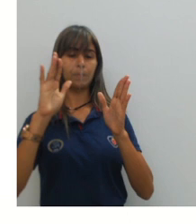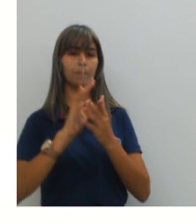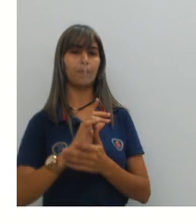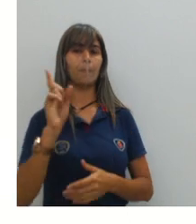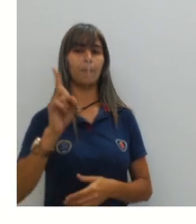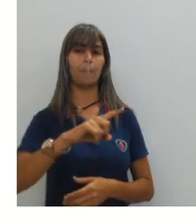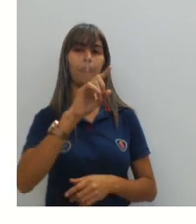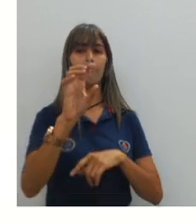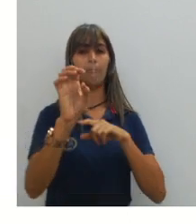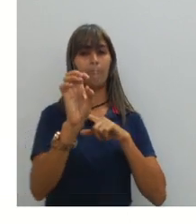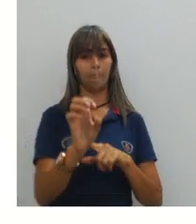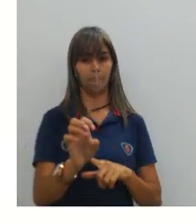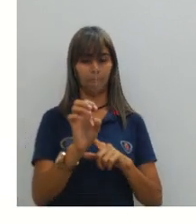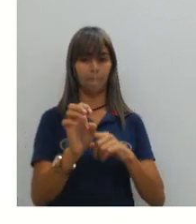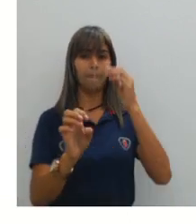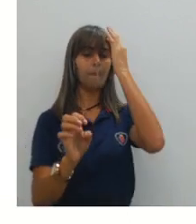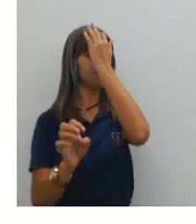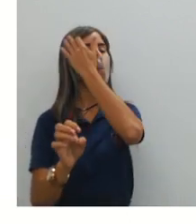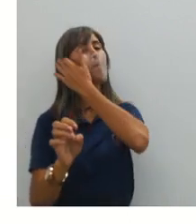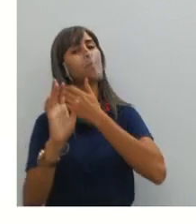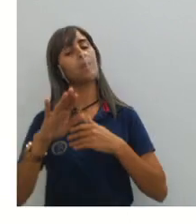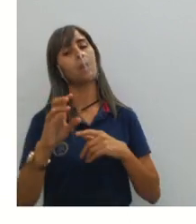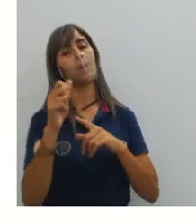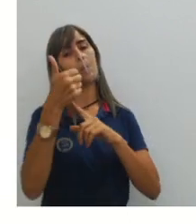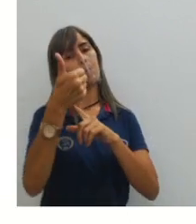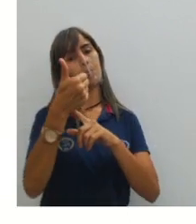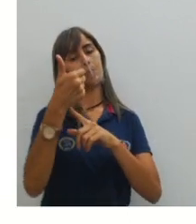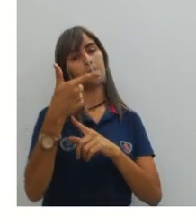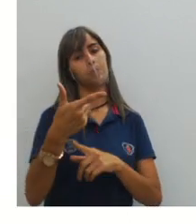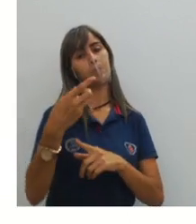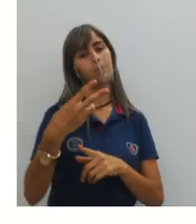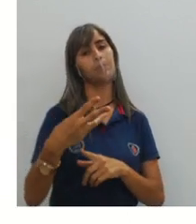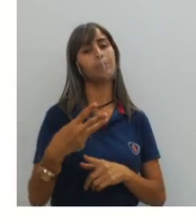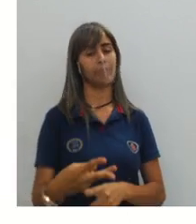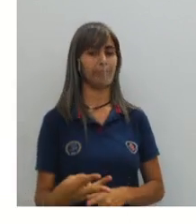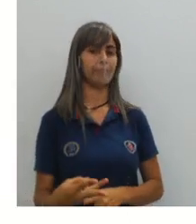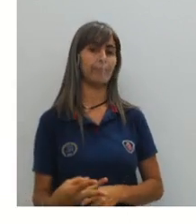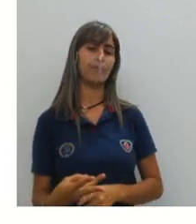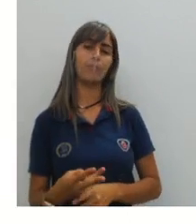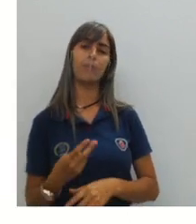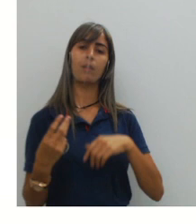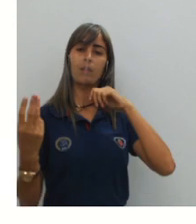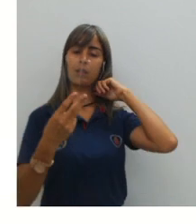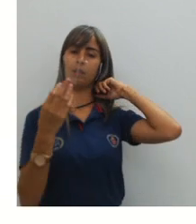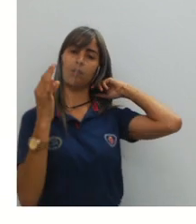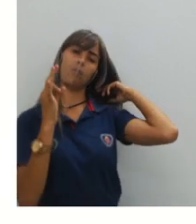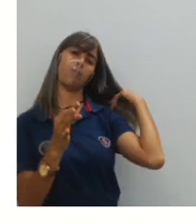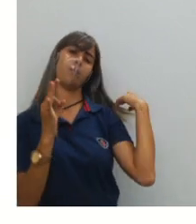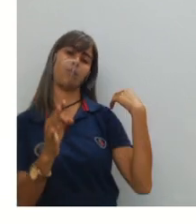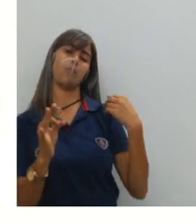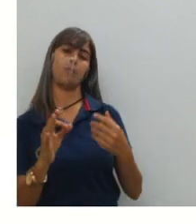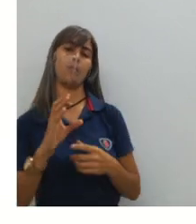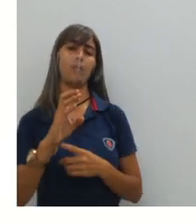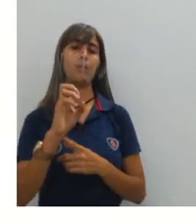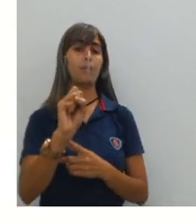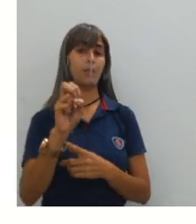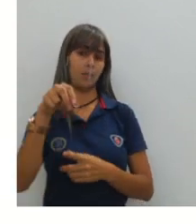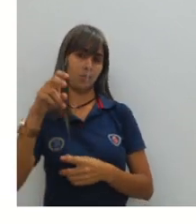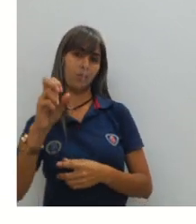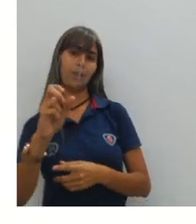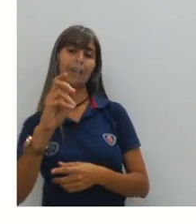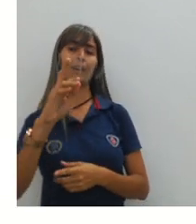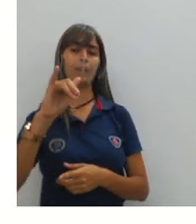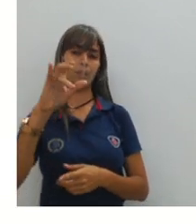é a letra E, porque tanto a primeira quanto a segunda, quanto a terceira afirmação, elas são corretas. O senso crítico é isso mesmo, a